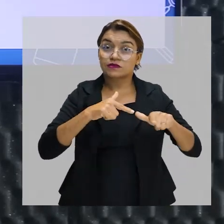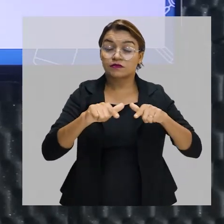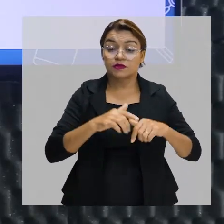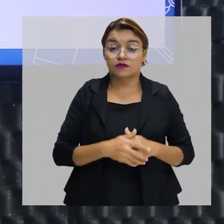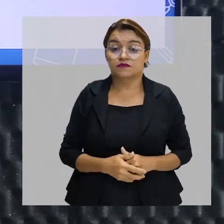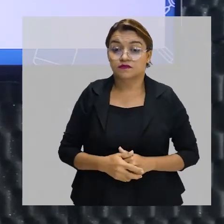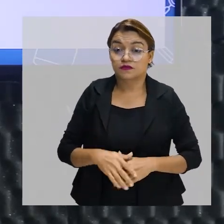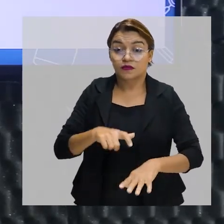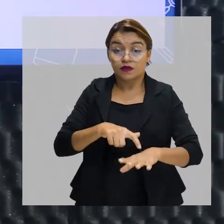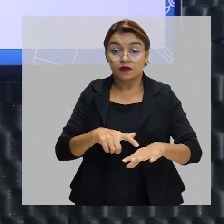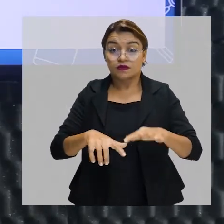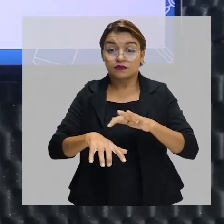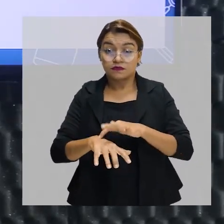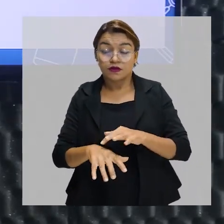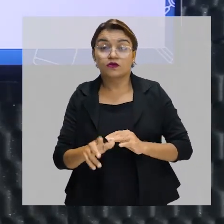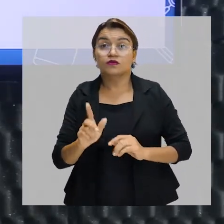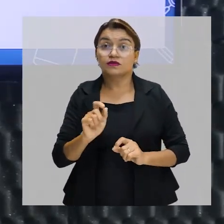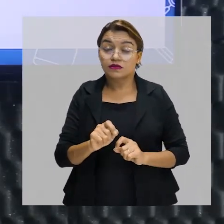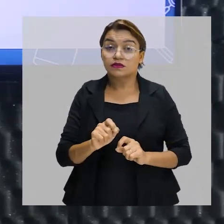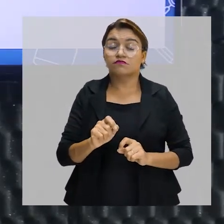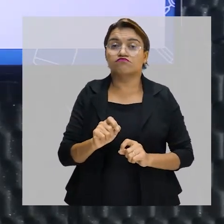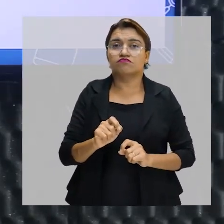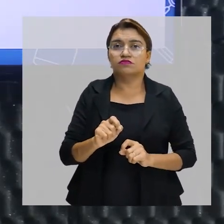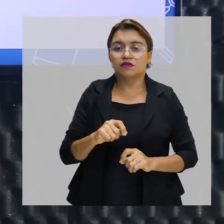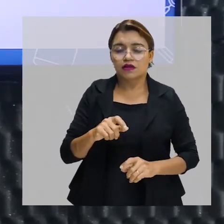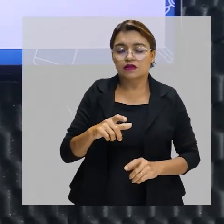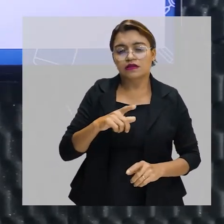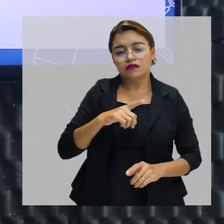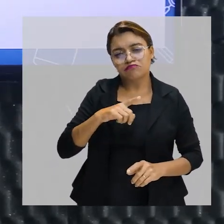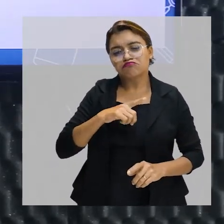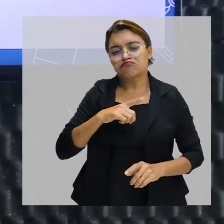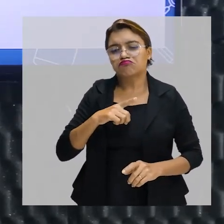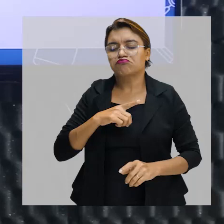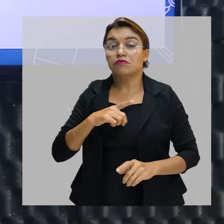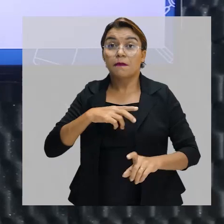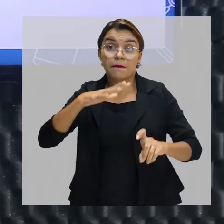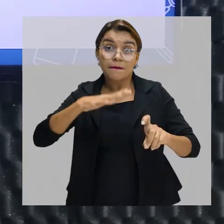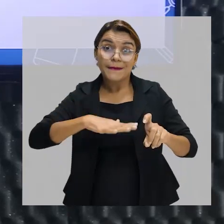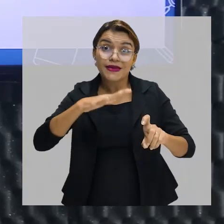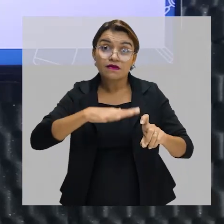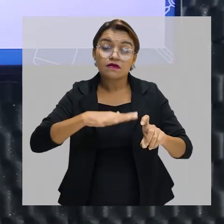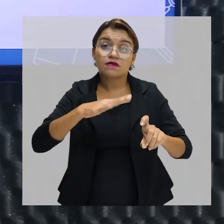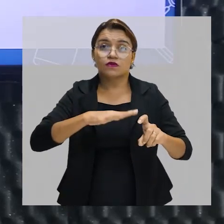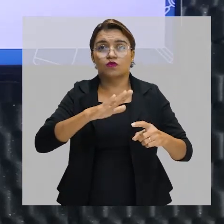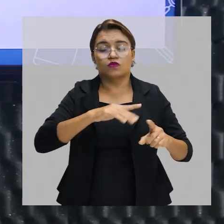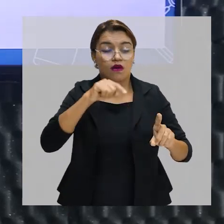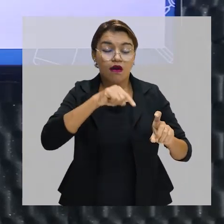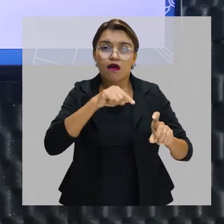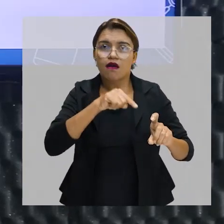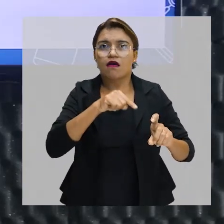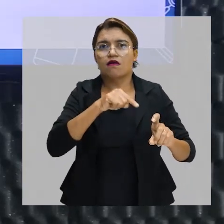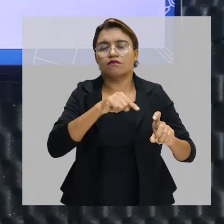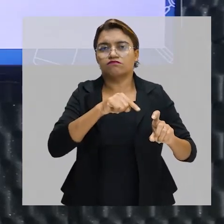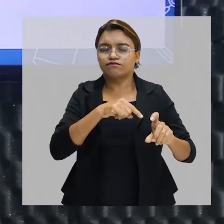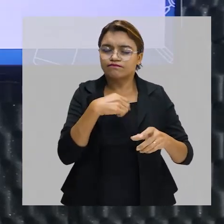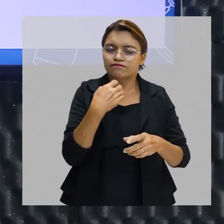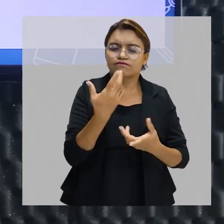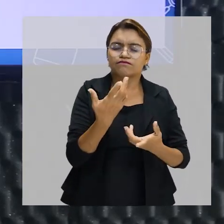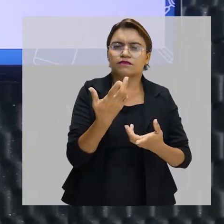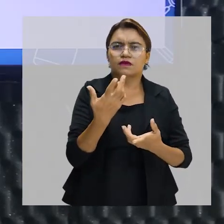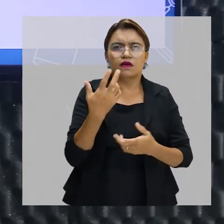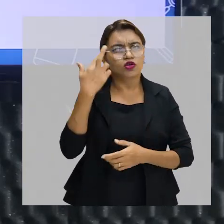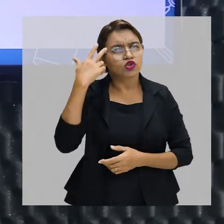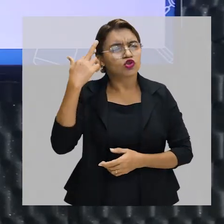de um povo eternizado no mito. E o mito é aquilo que você vai